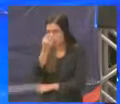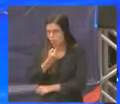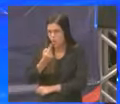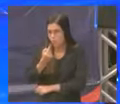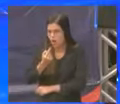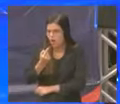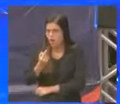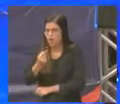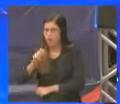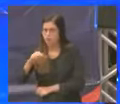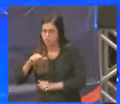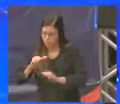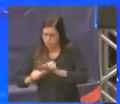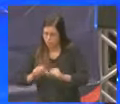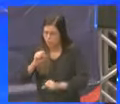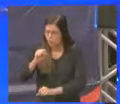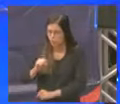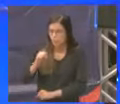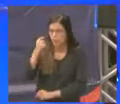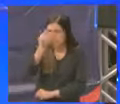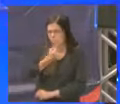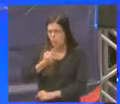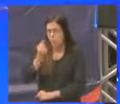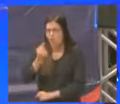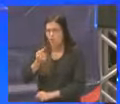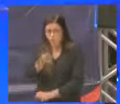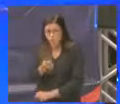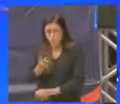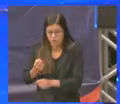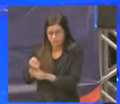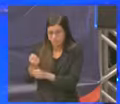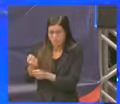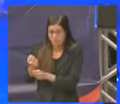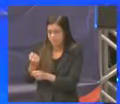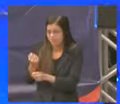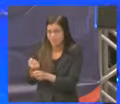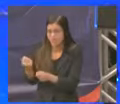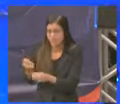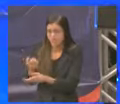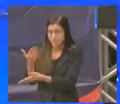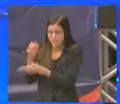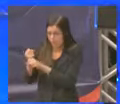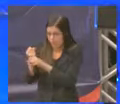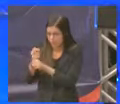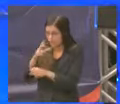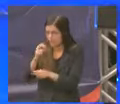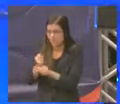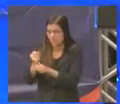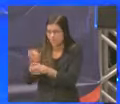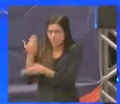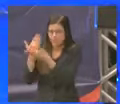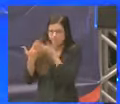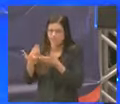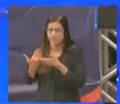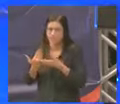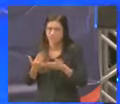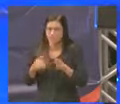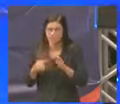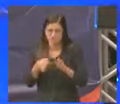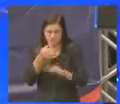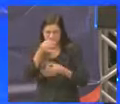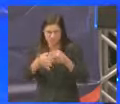dia 100 anos atrás, vamos mudar de novo. Já tem vários empresários defendendo e vão para 6 horas. Sugiro vocês a leitura de um livro que